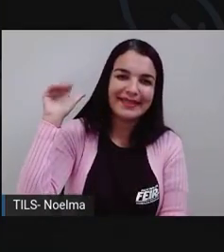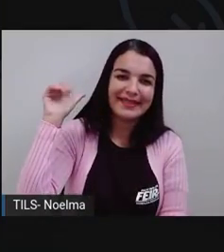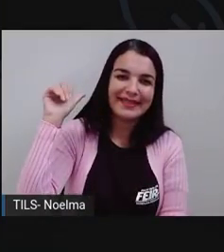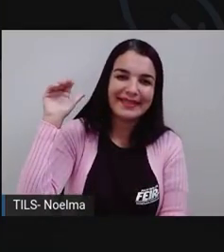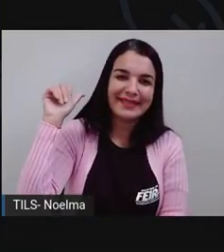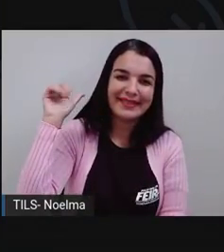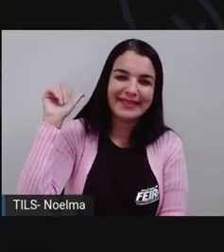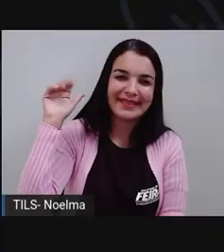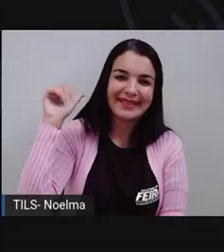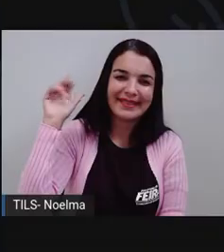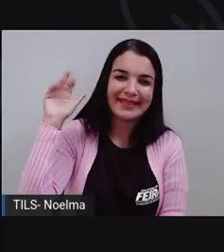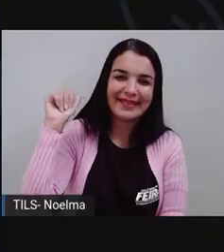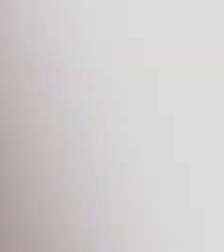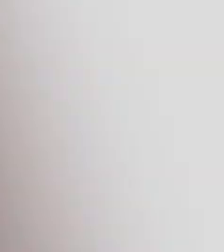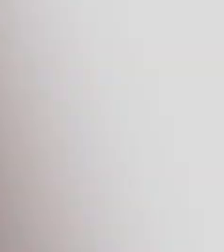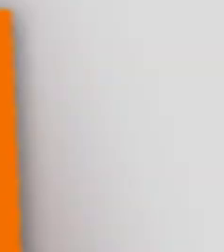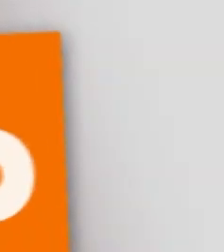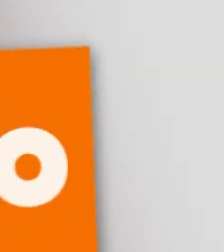Tchau, tchau!